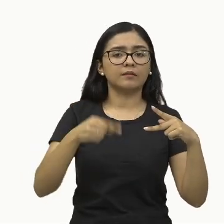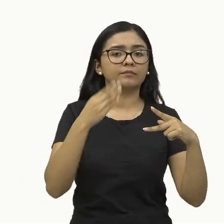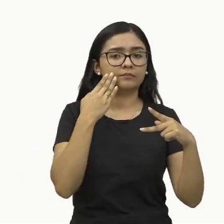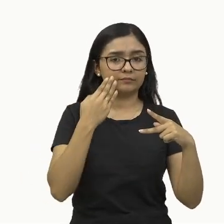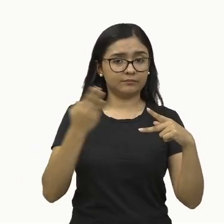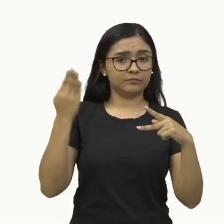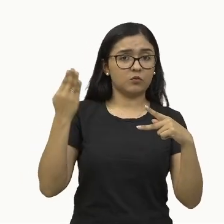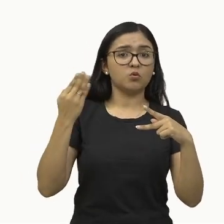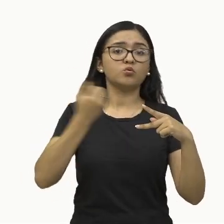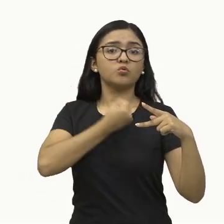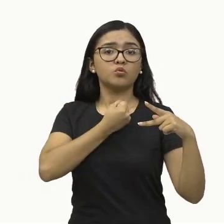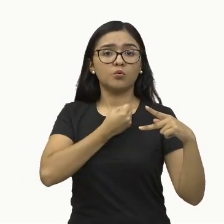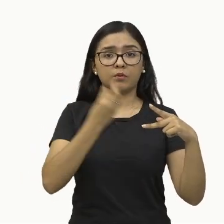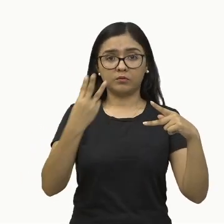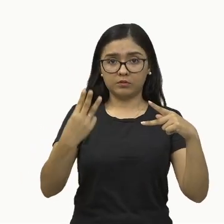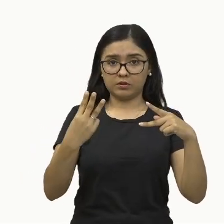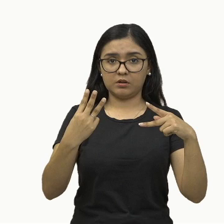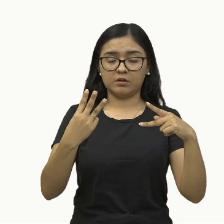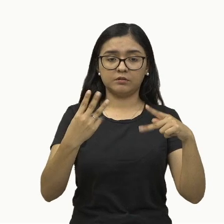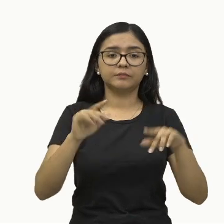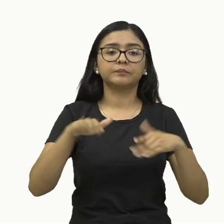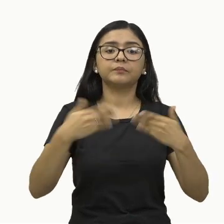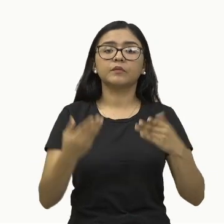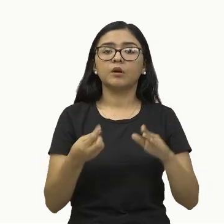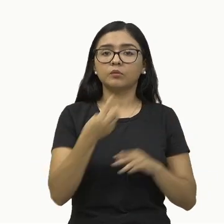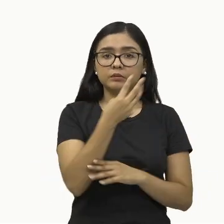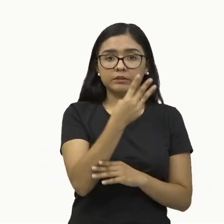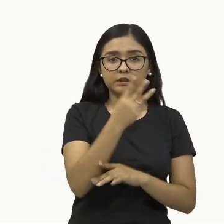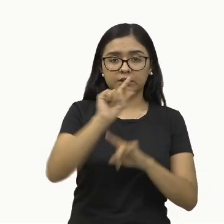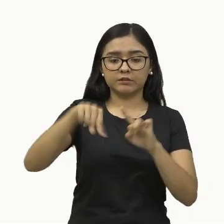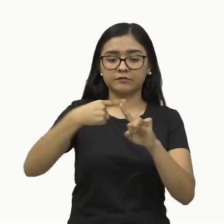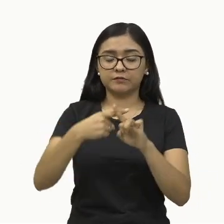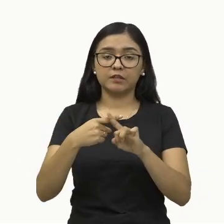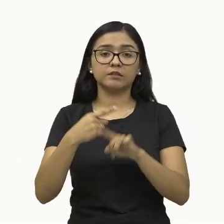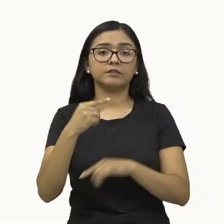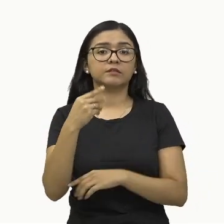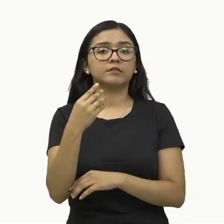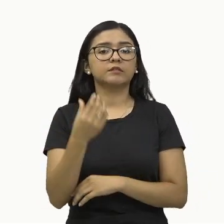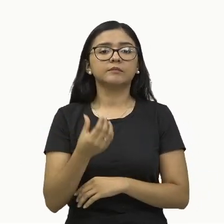3. Então vai ficar 3 vezes